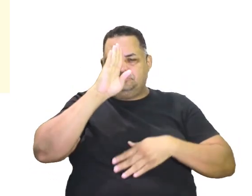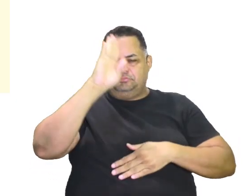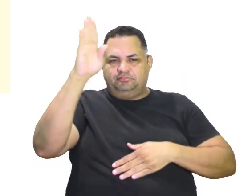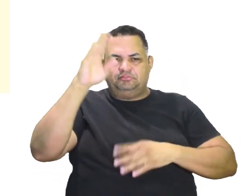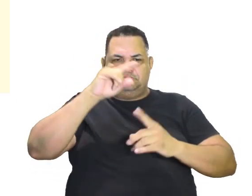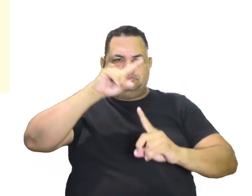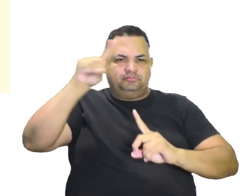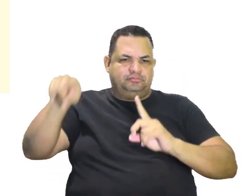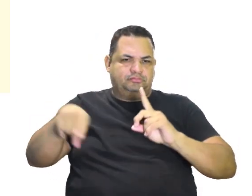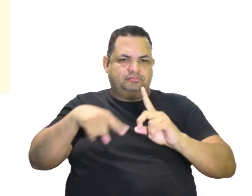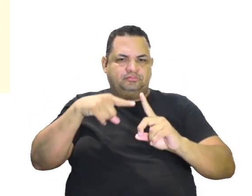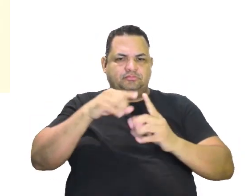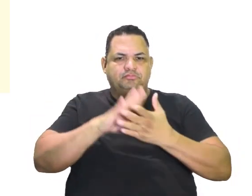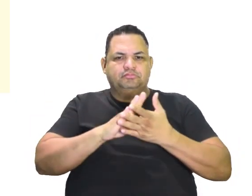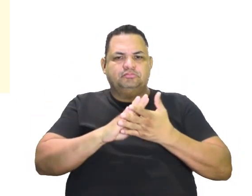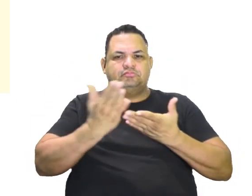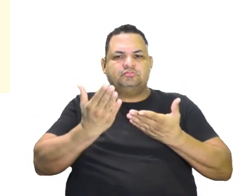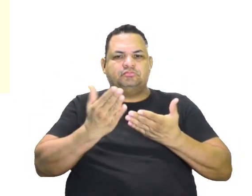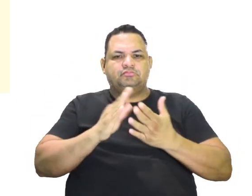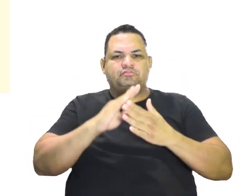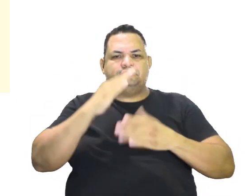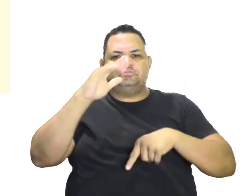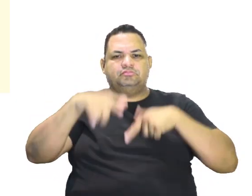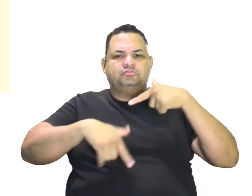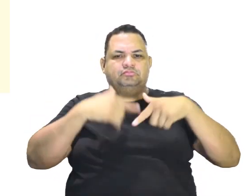das obras acadêmicas?